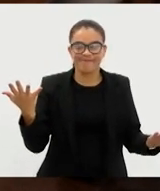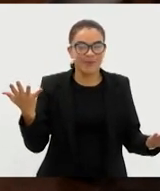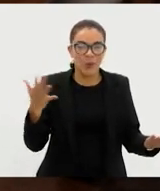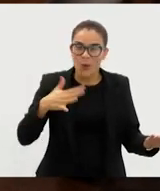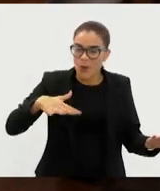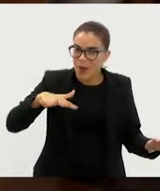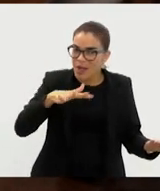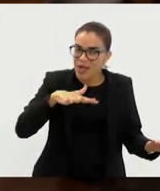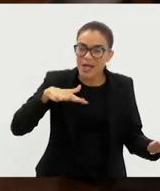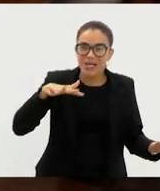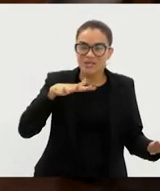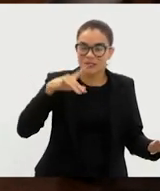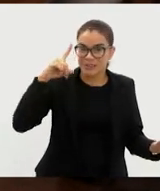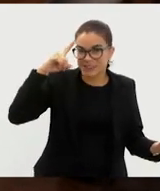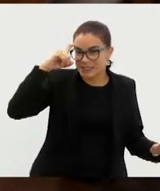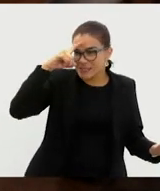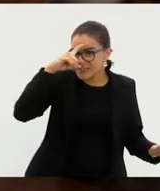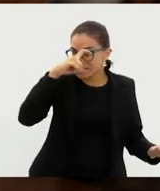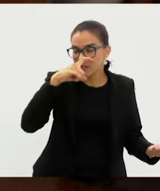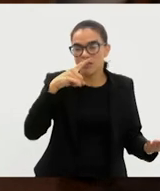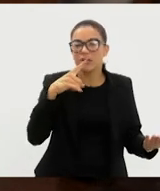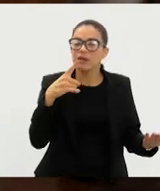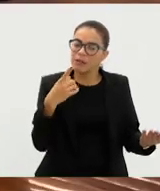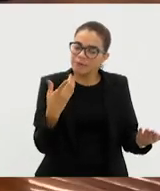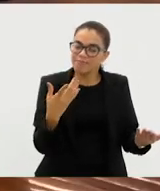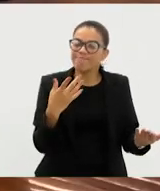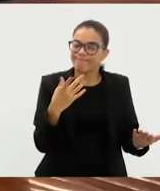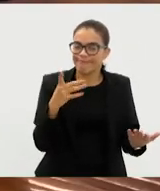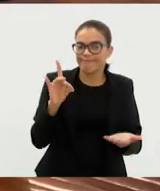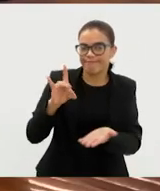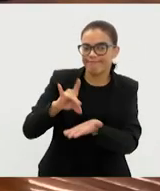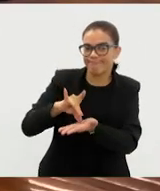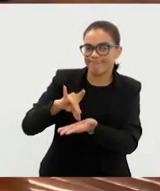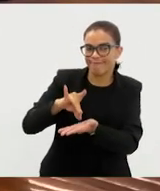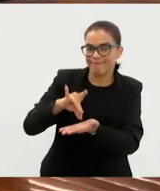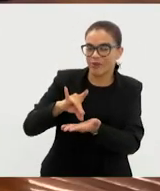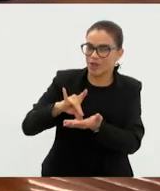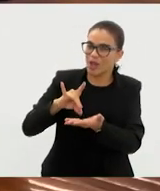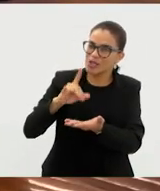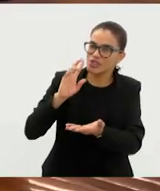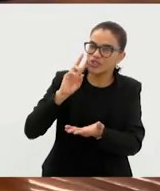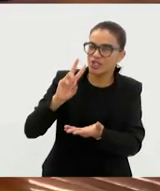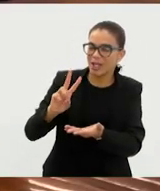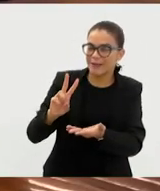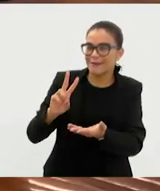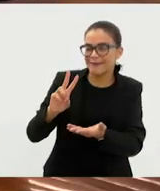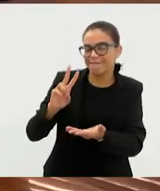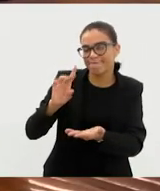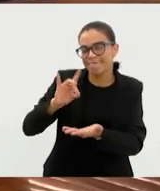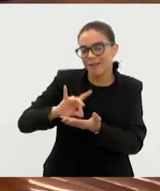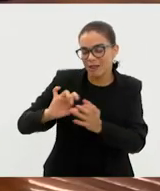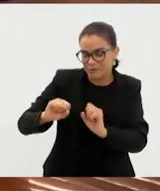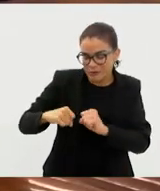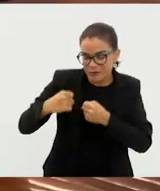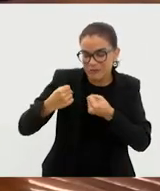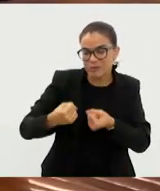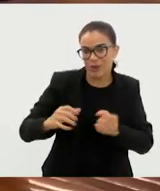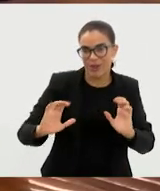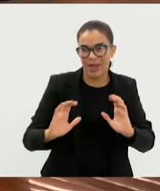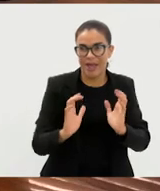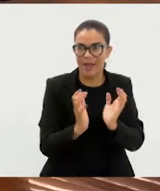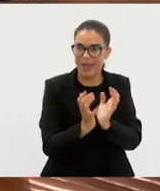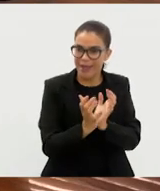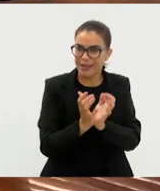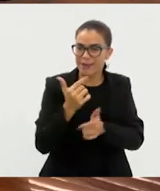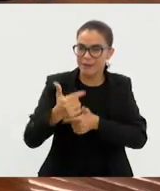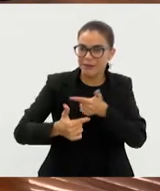numa situação de grande dificuldade. E com todo assim, a gente reconhece todo o esforço da equipe de orçamento. Aliás, vocês têm feito um trabalho,